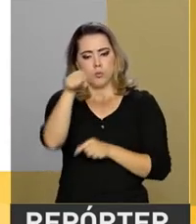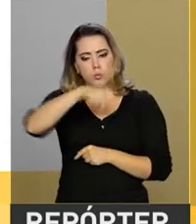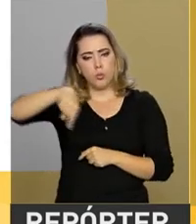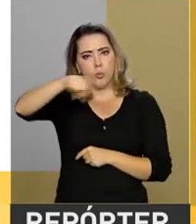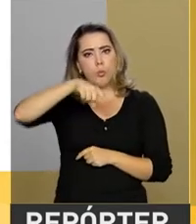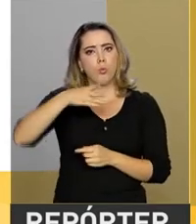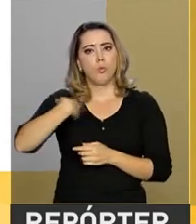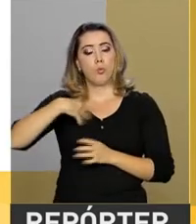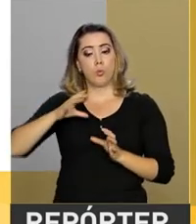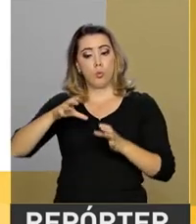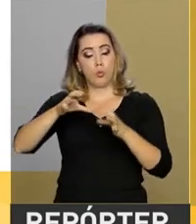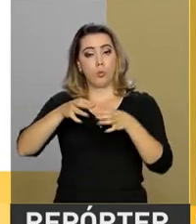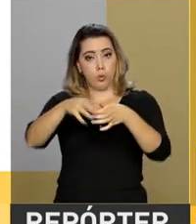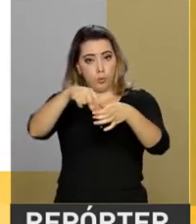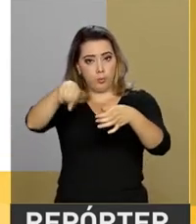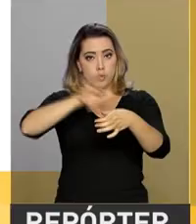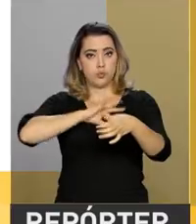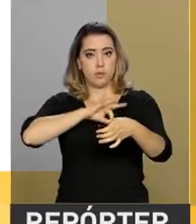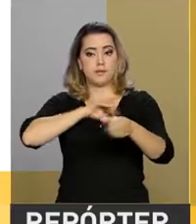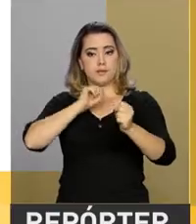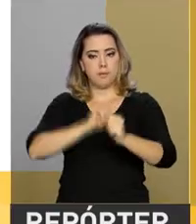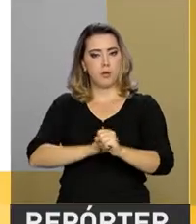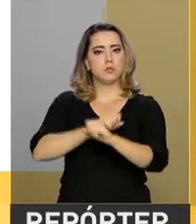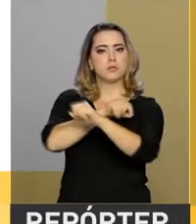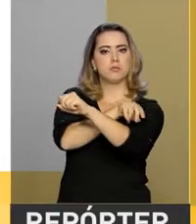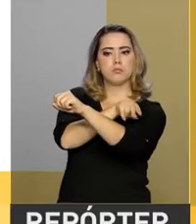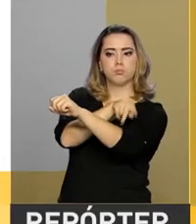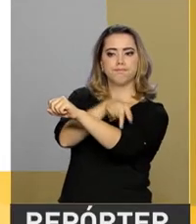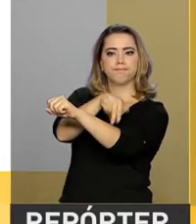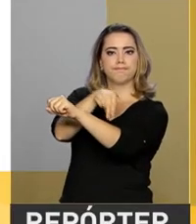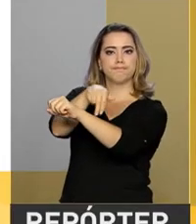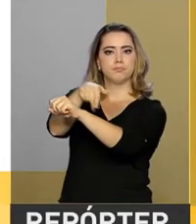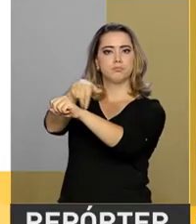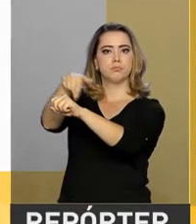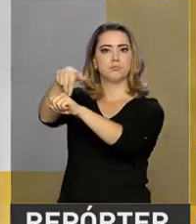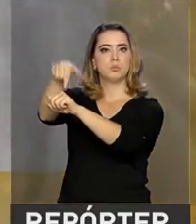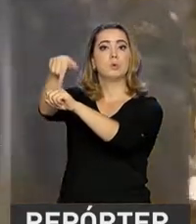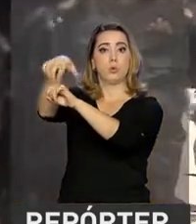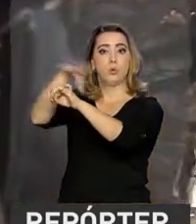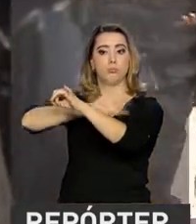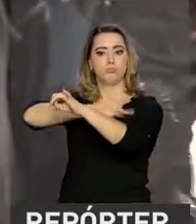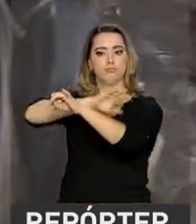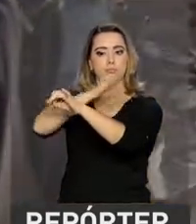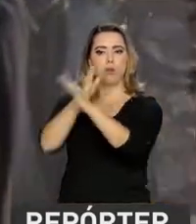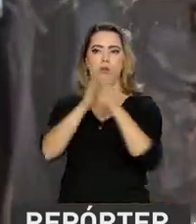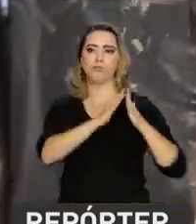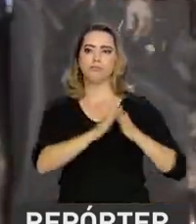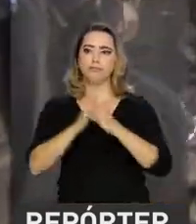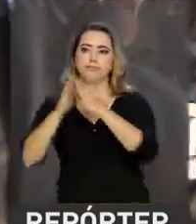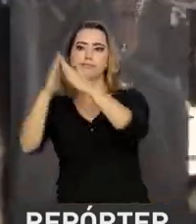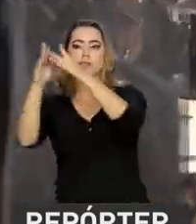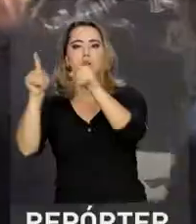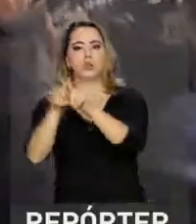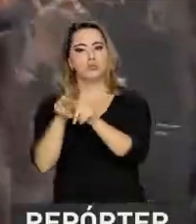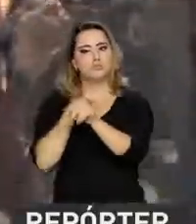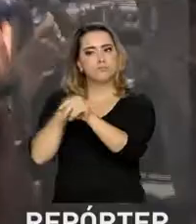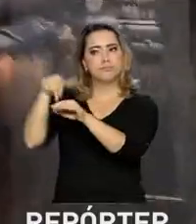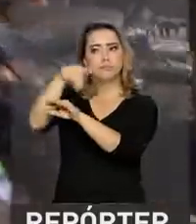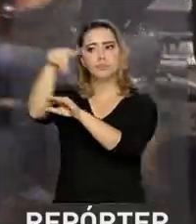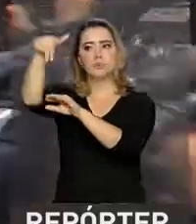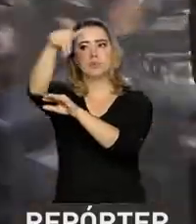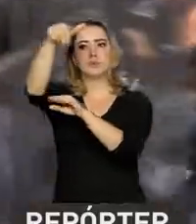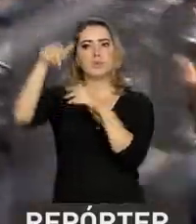forças policiais elas possam procurar os bandidos, encontrar os criminosos e prendê-los